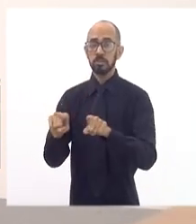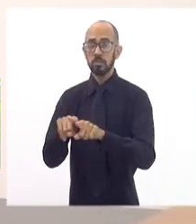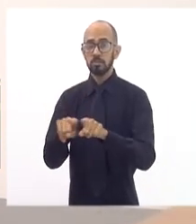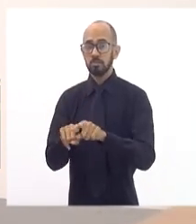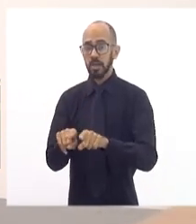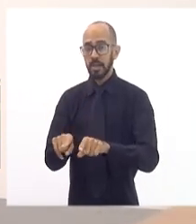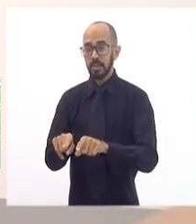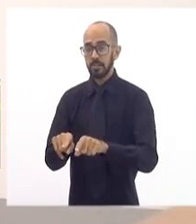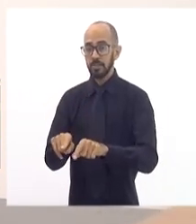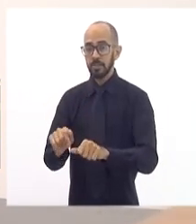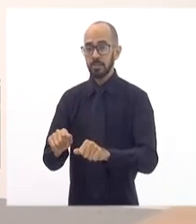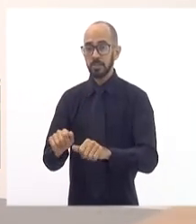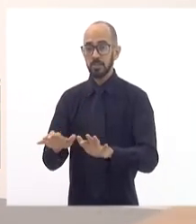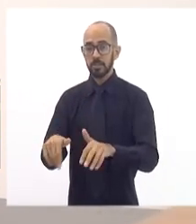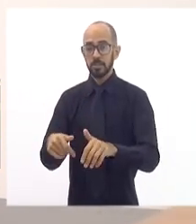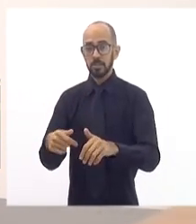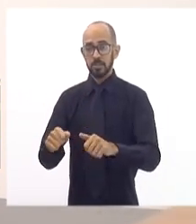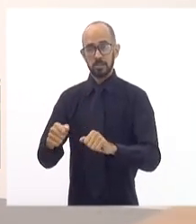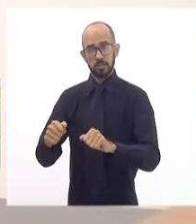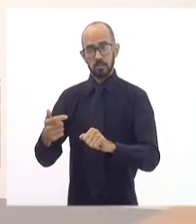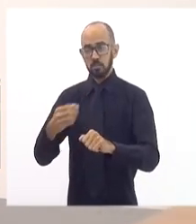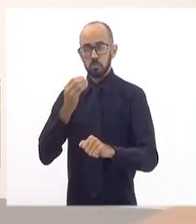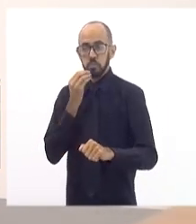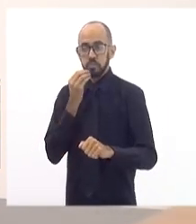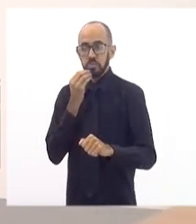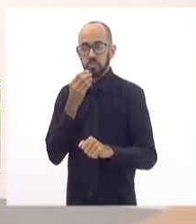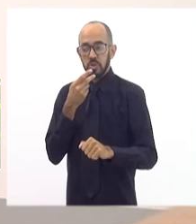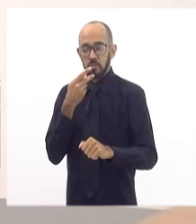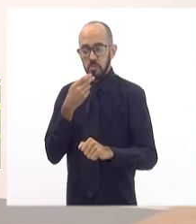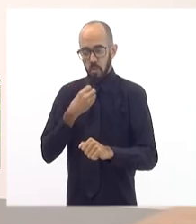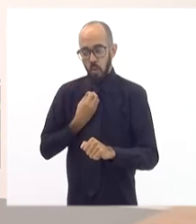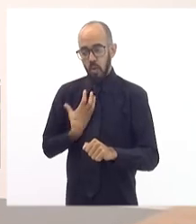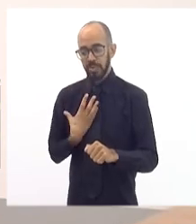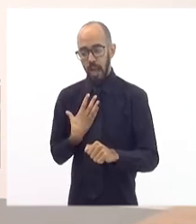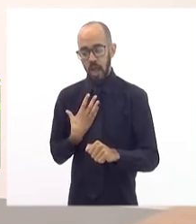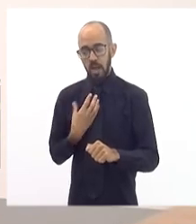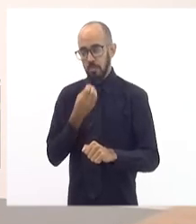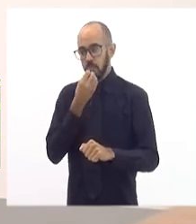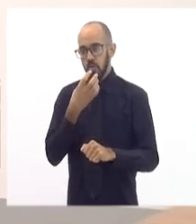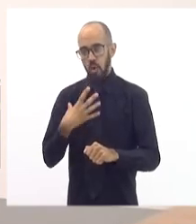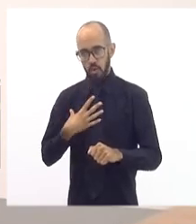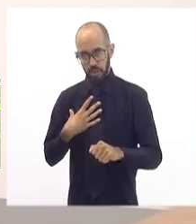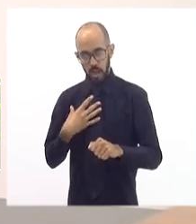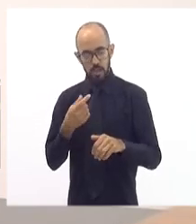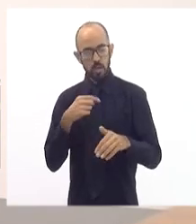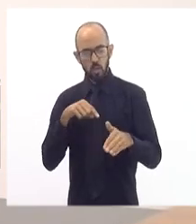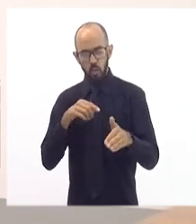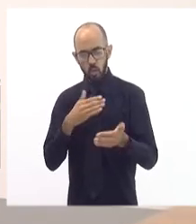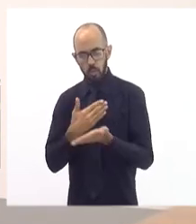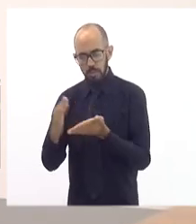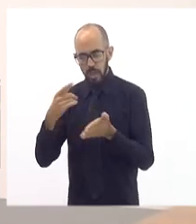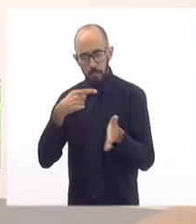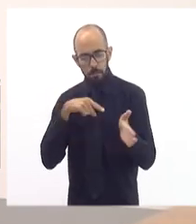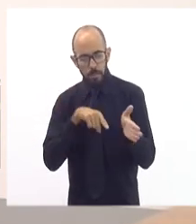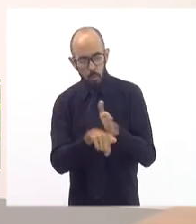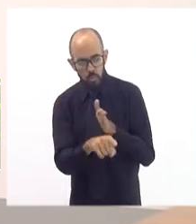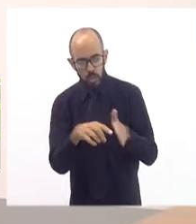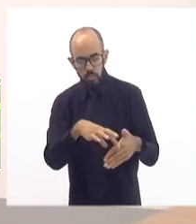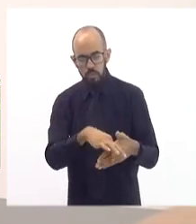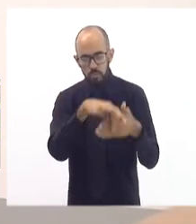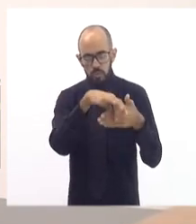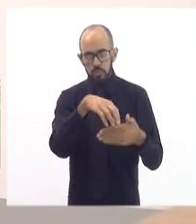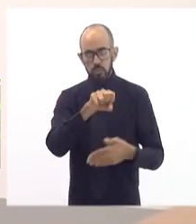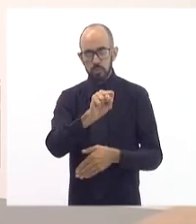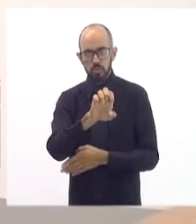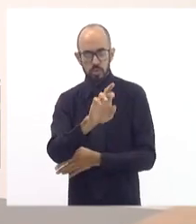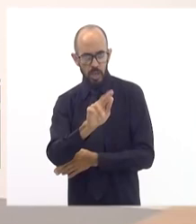ela não poderia entrar mais em detalhes foi em janeiro a partir daquele momento eu comecei a perguntar e o Sérgio mandou e-mail